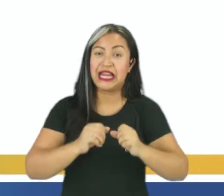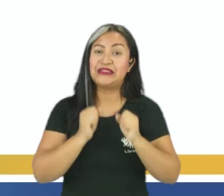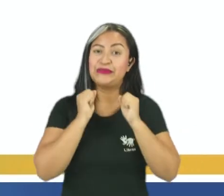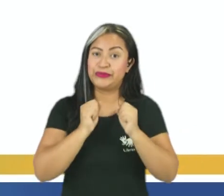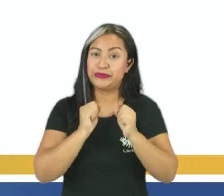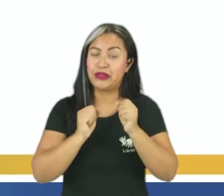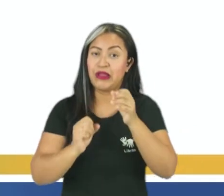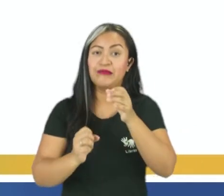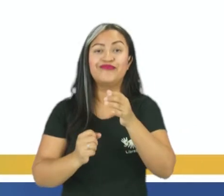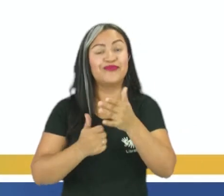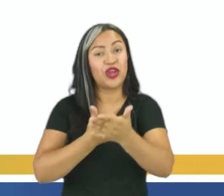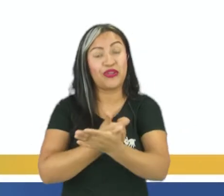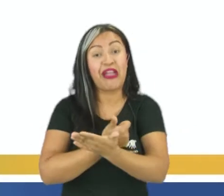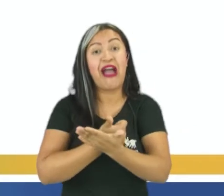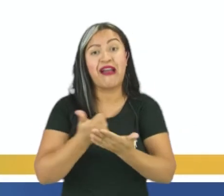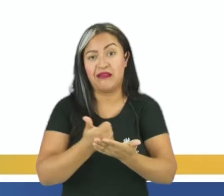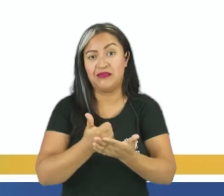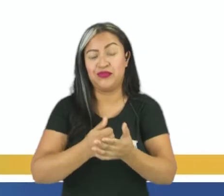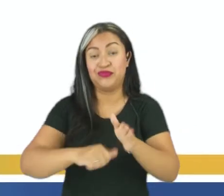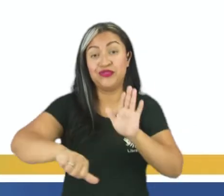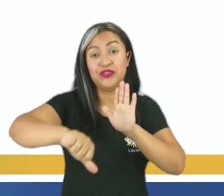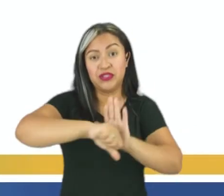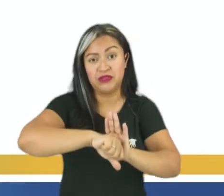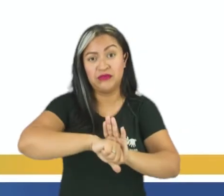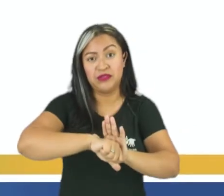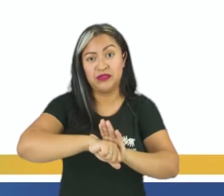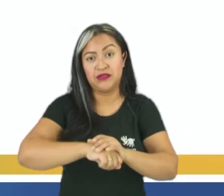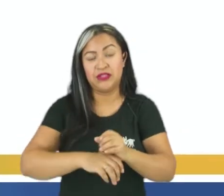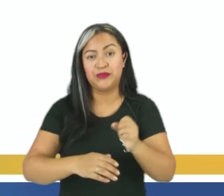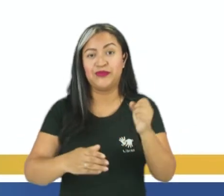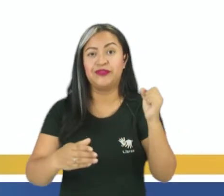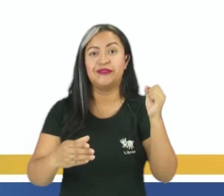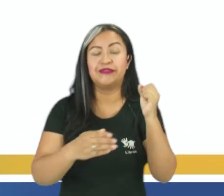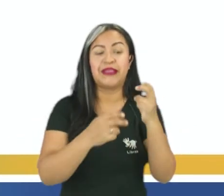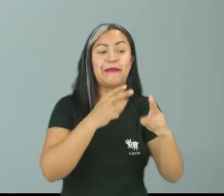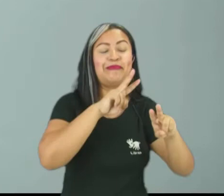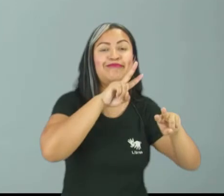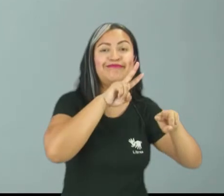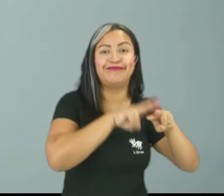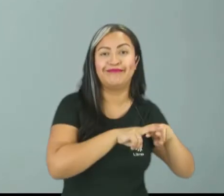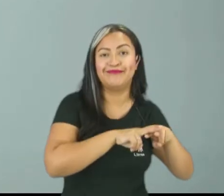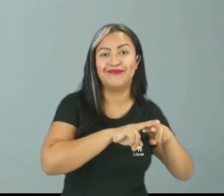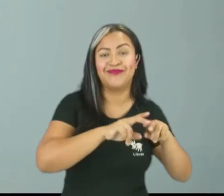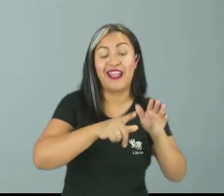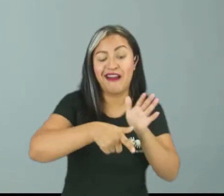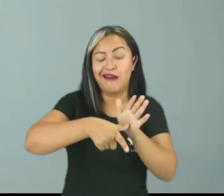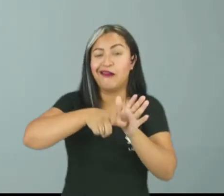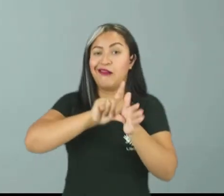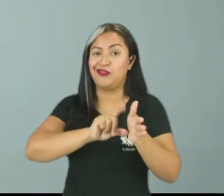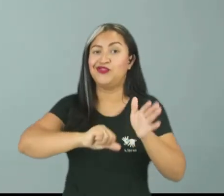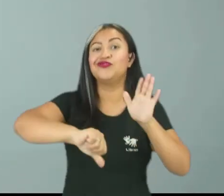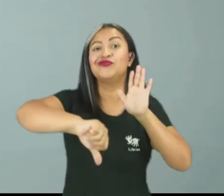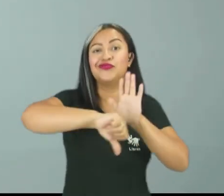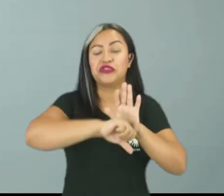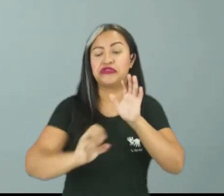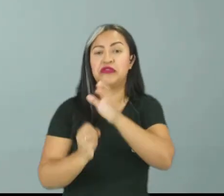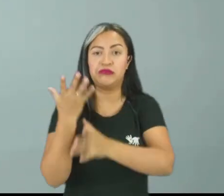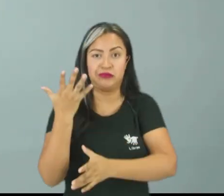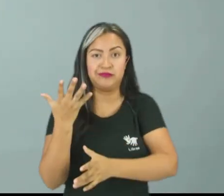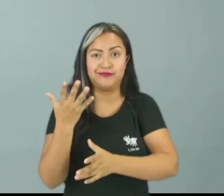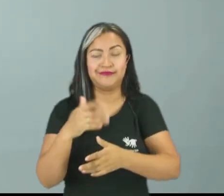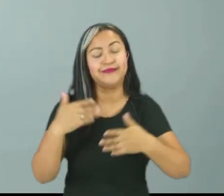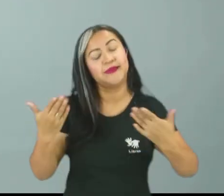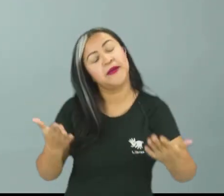ser presas antes de cometer o crime, né? Então, assim, a gente tem aí uma questão muito complicada também, né? E, claro, nesses estudos